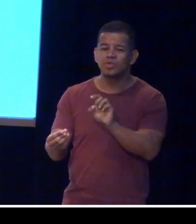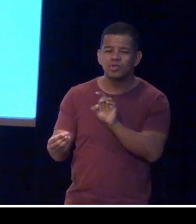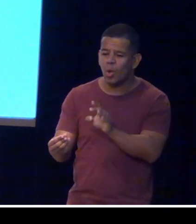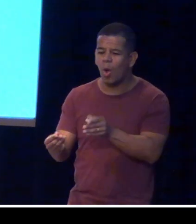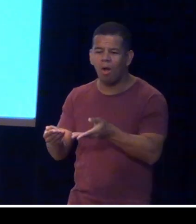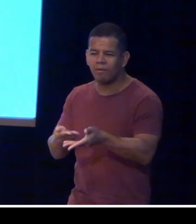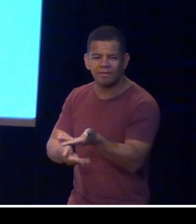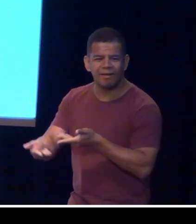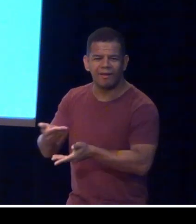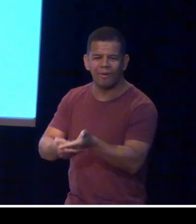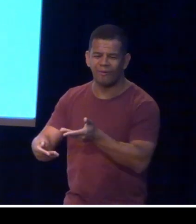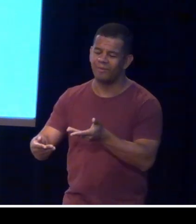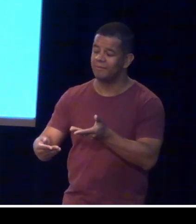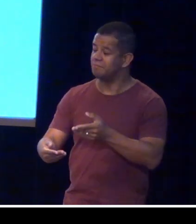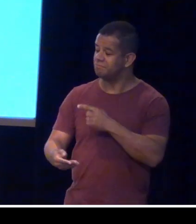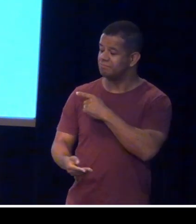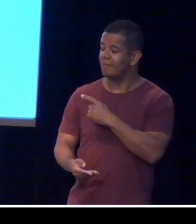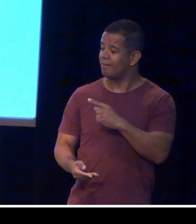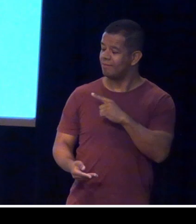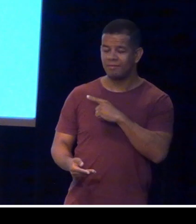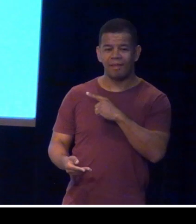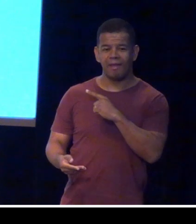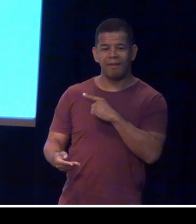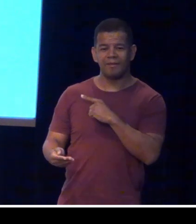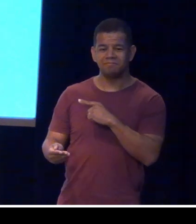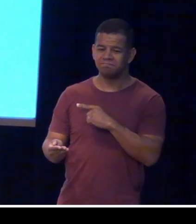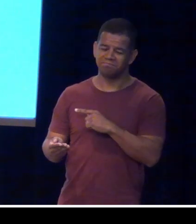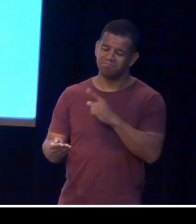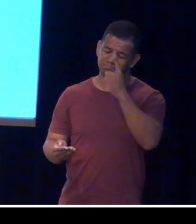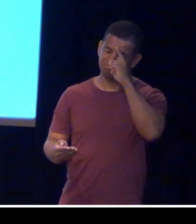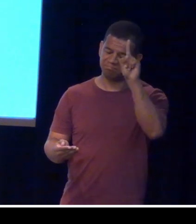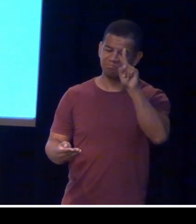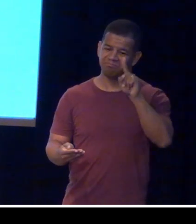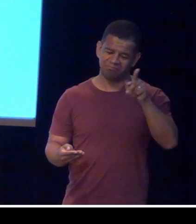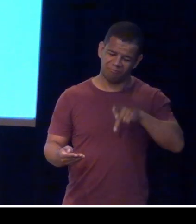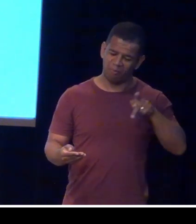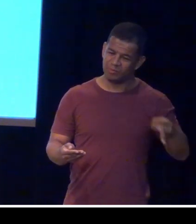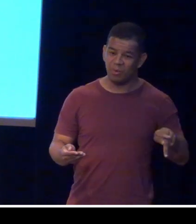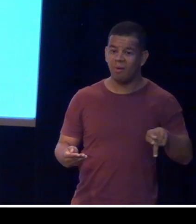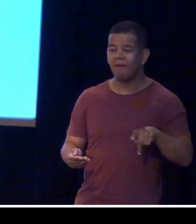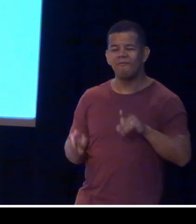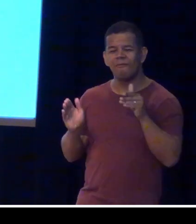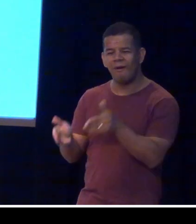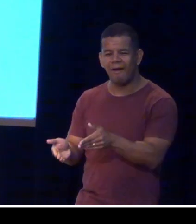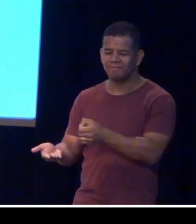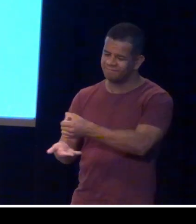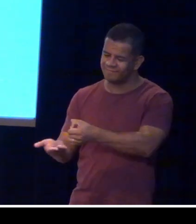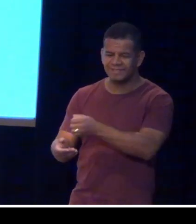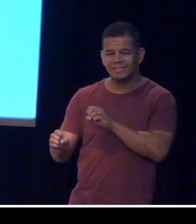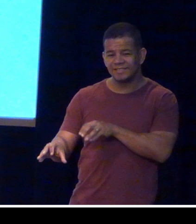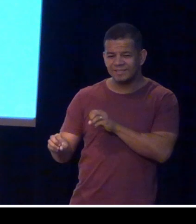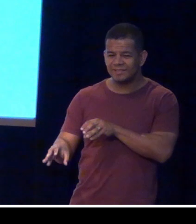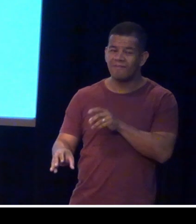Isso daí foi uma cartilha que a professora produziu para o ensino básico. Então, ela